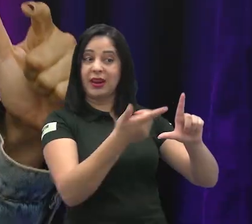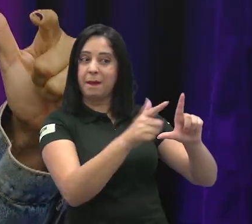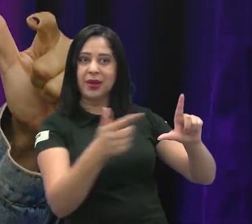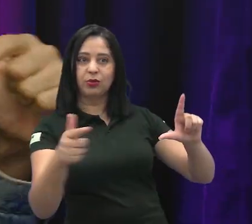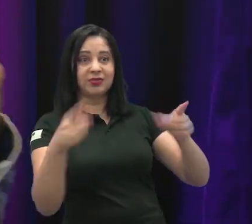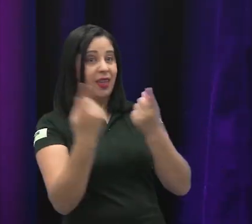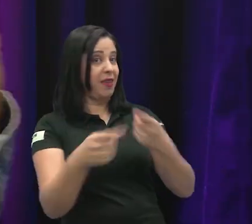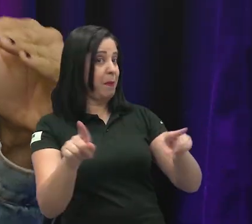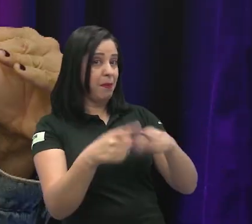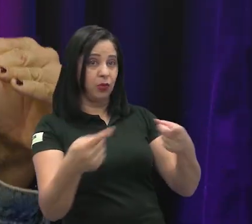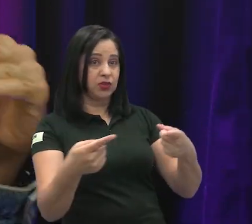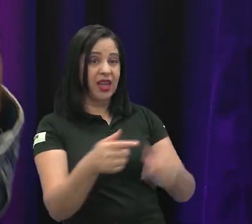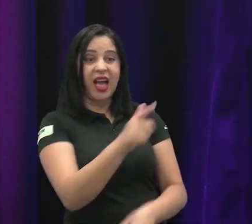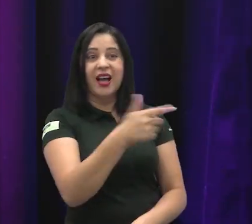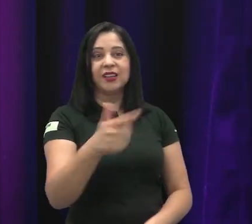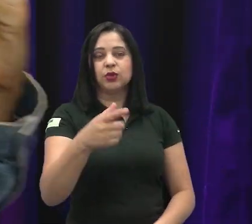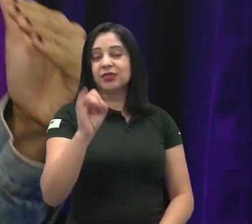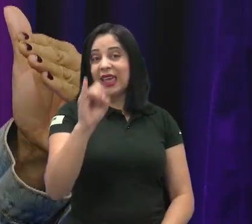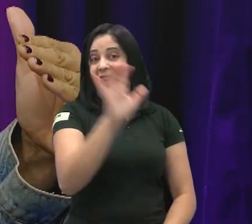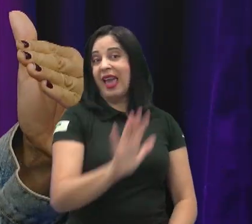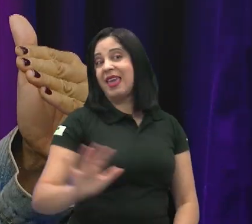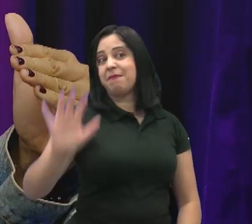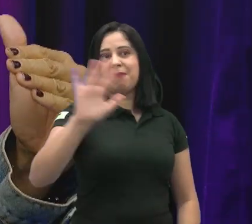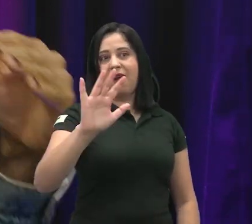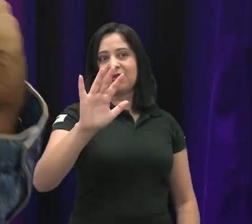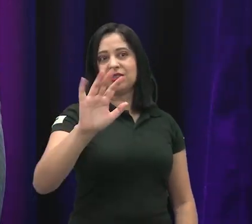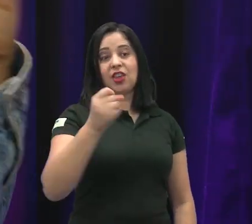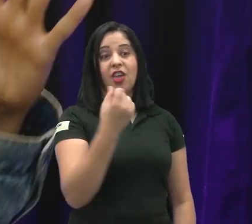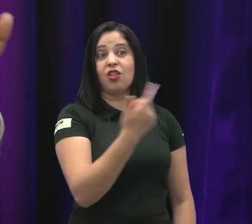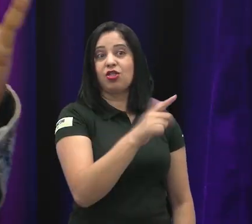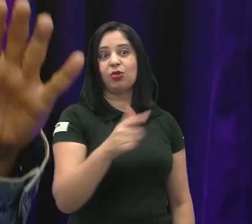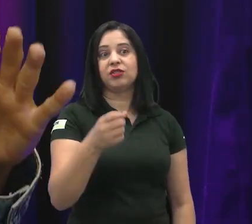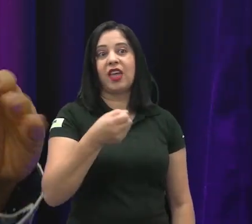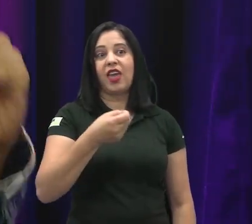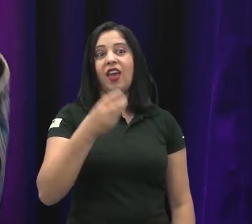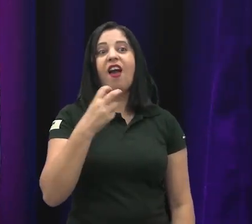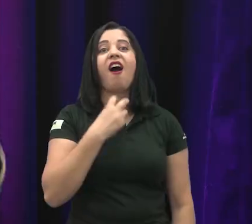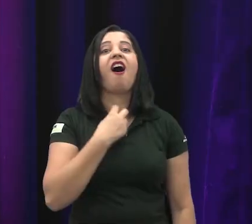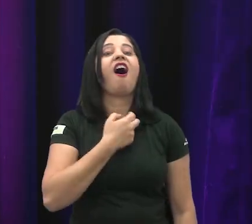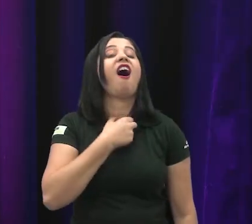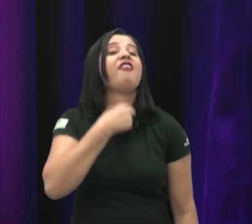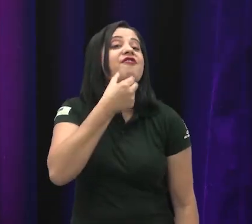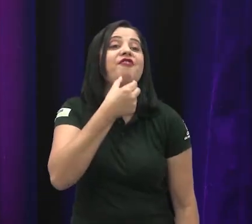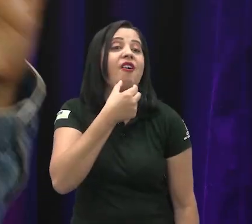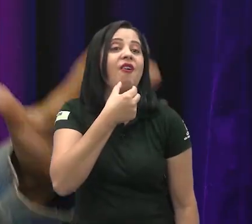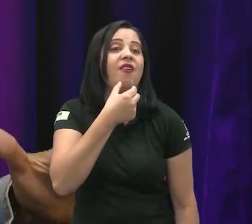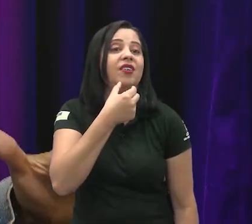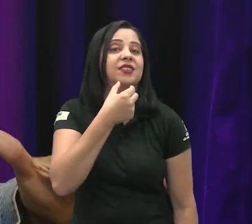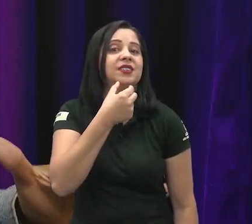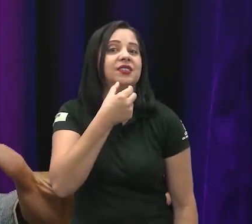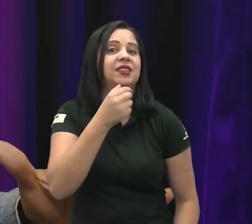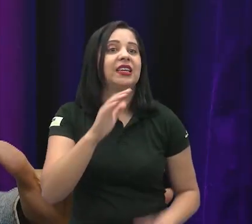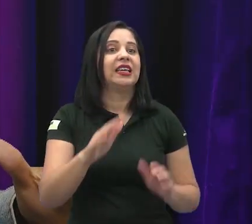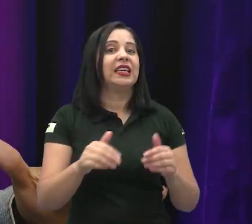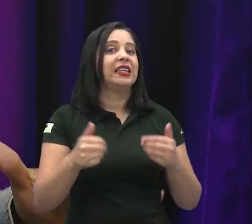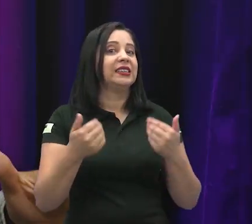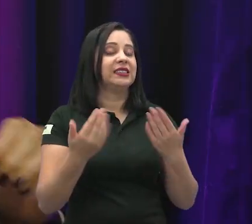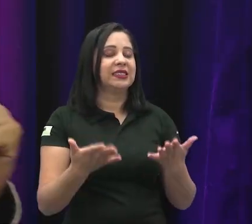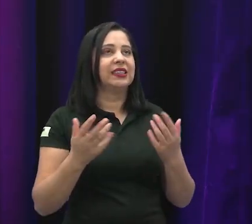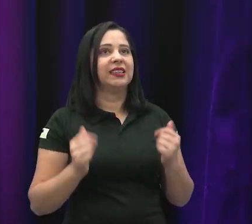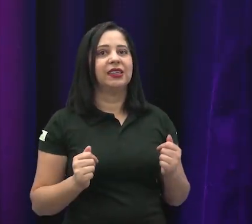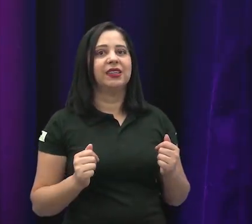a minha imagem, não tem a imagem do repórter e não tem a voz do repórter, né? Não tem um off, não tem nada. São as vozes de todos os